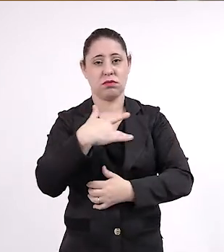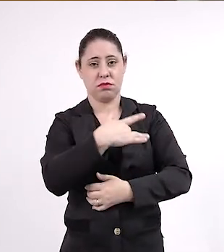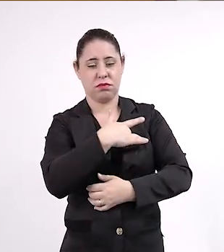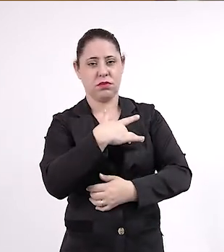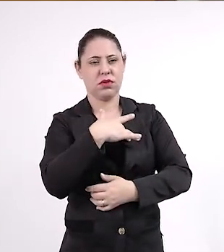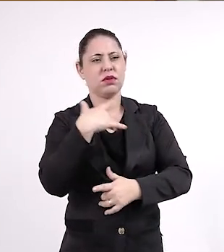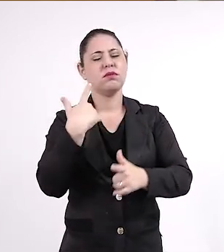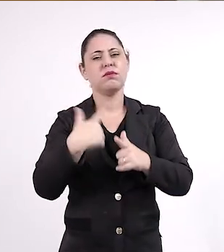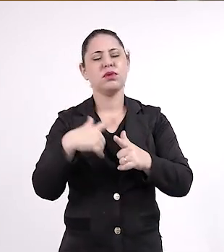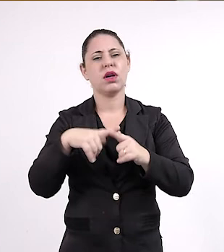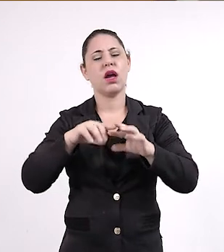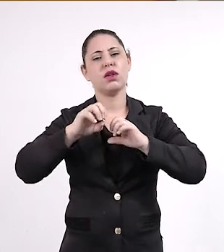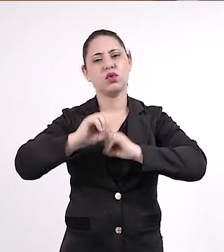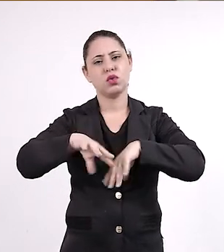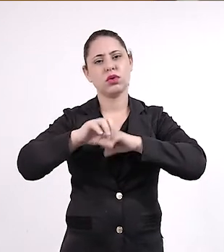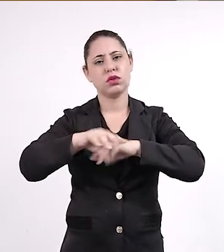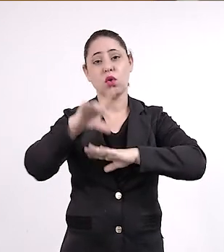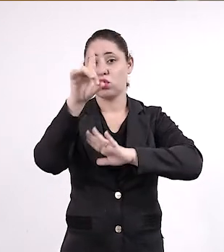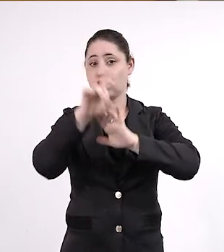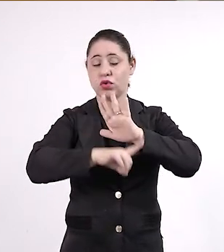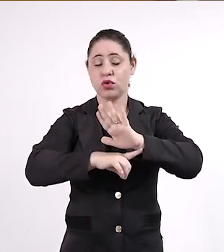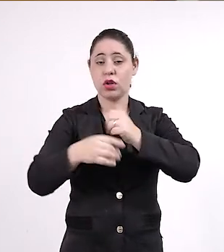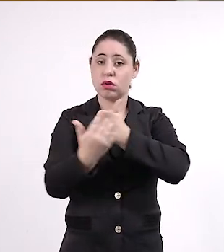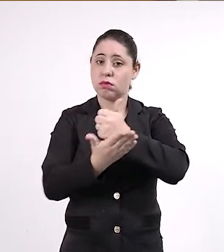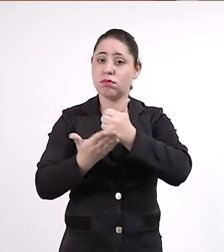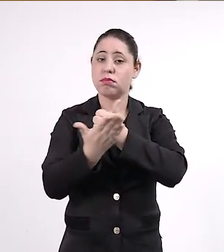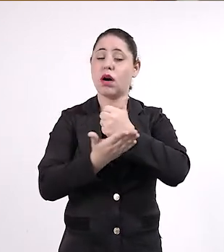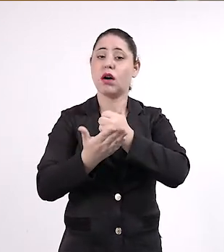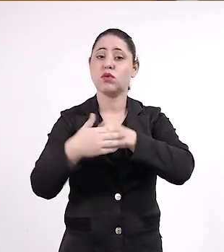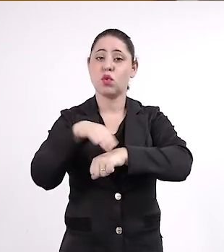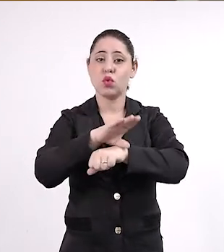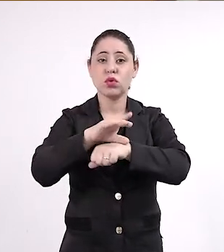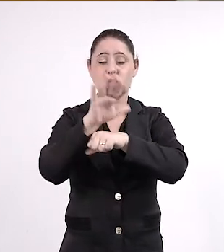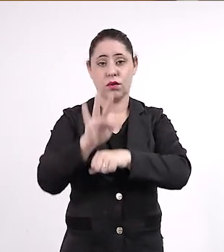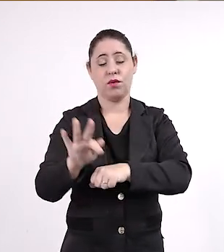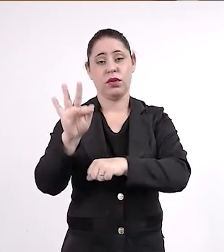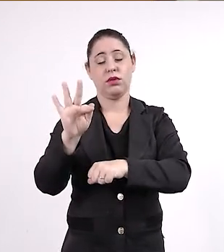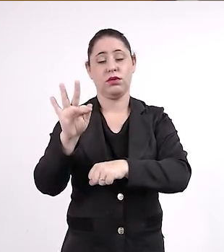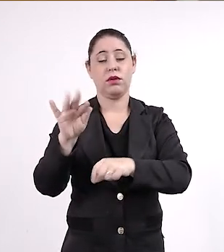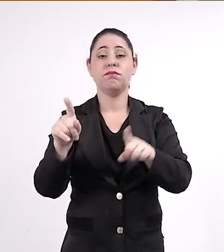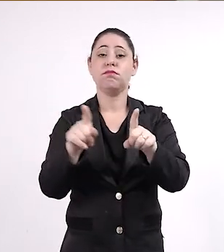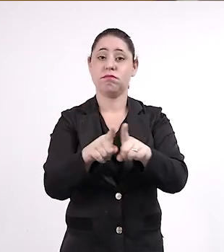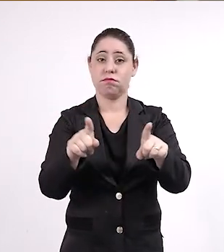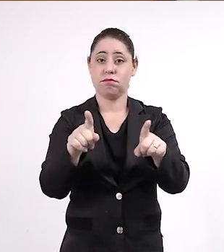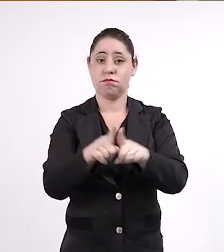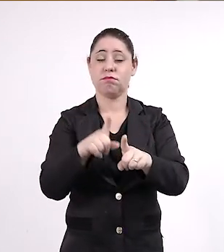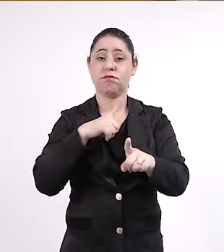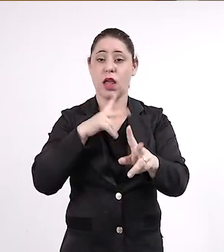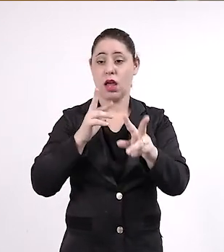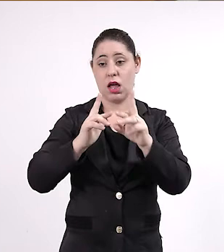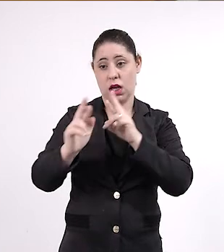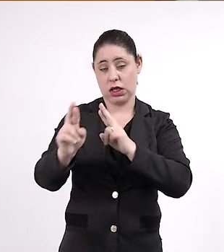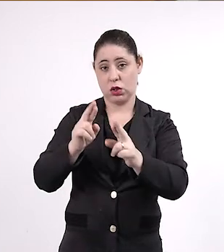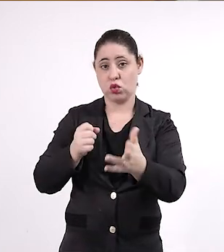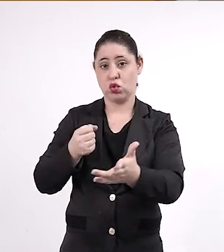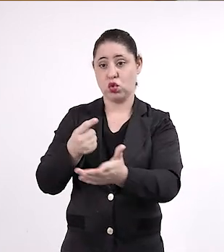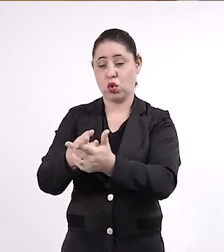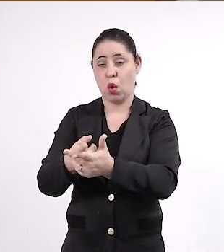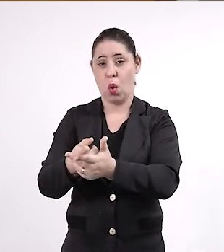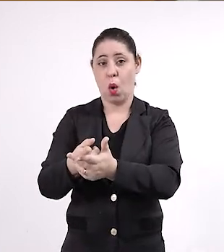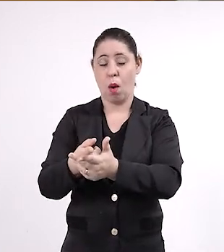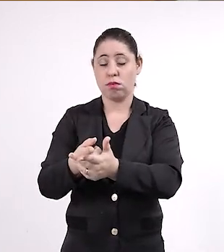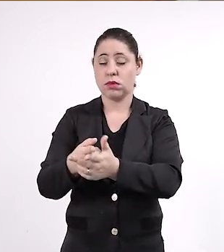sanitária. Porque a educação é um direito fundamental, sedimentado na Constituição. Além disso, as relações de